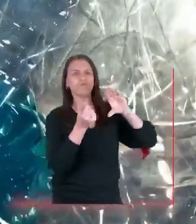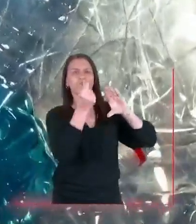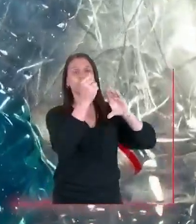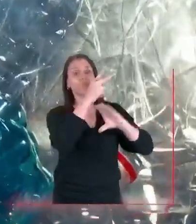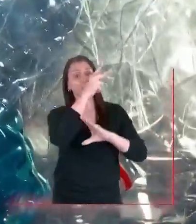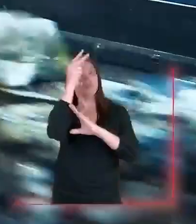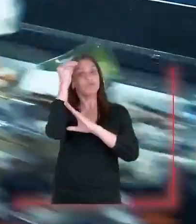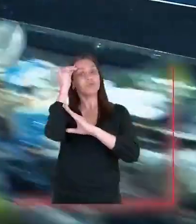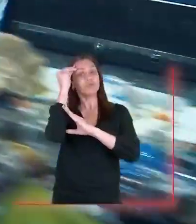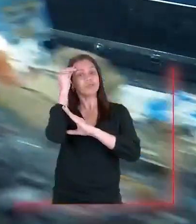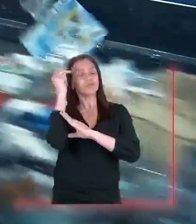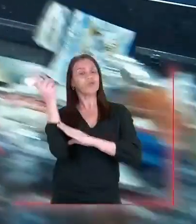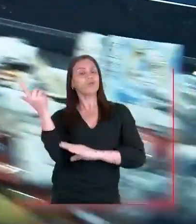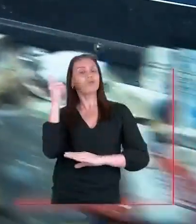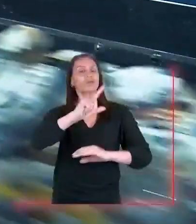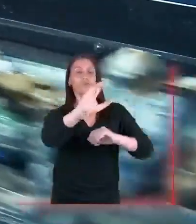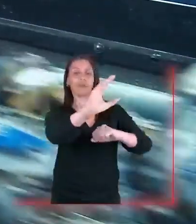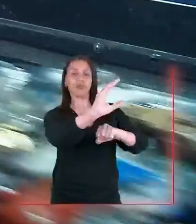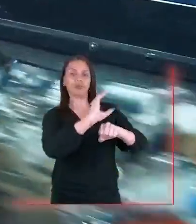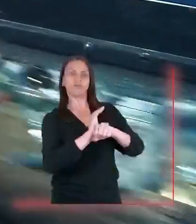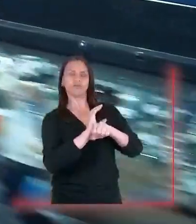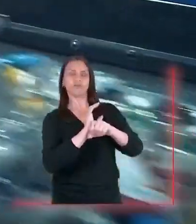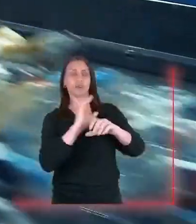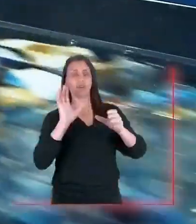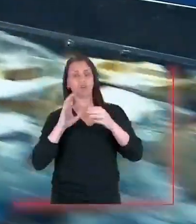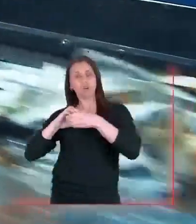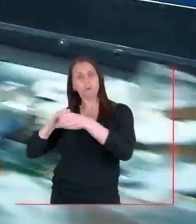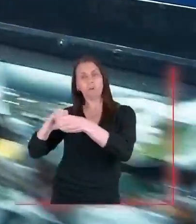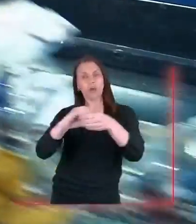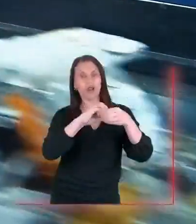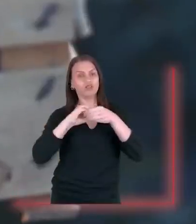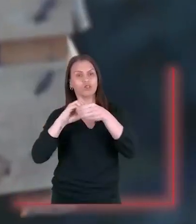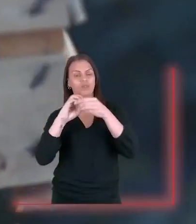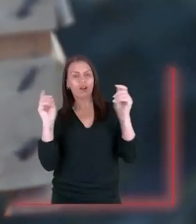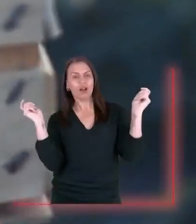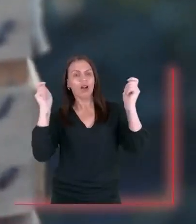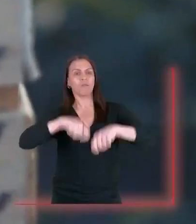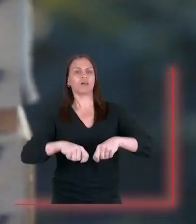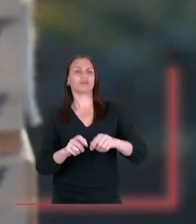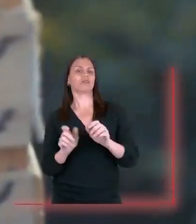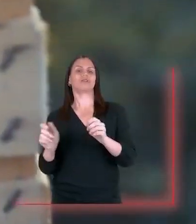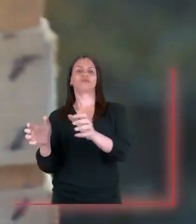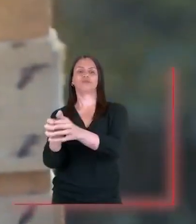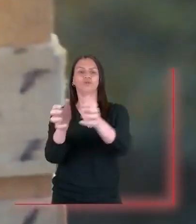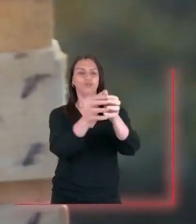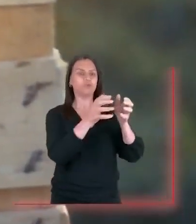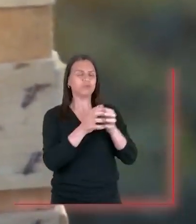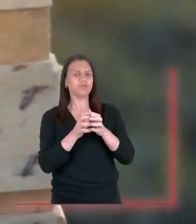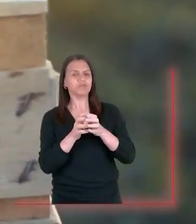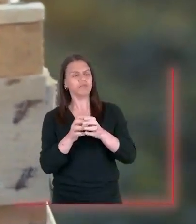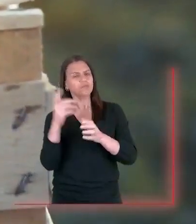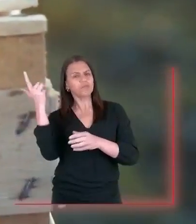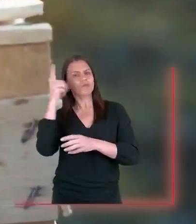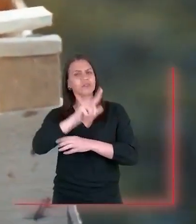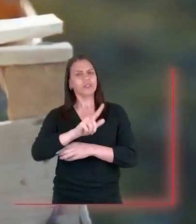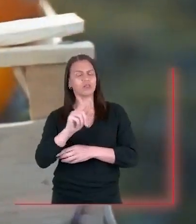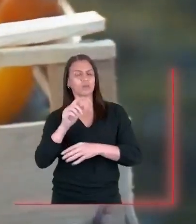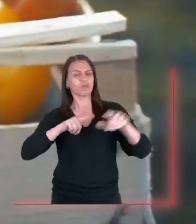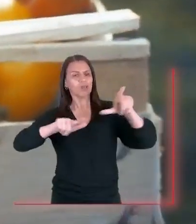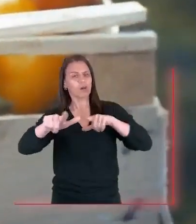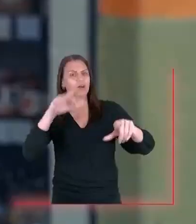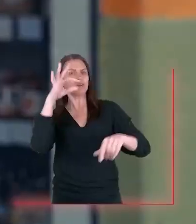garantindo recursos para capacitar cooperativas e associações, gerando trabalho e renda para quem mais